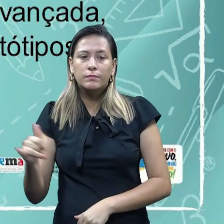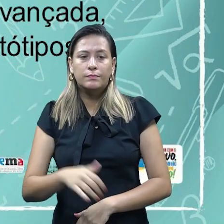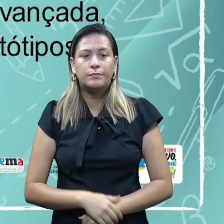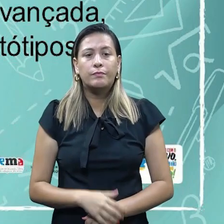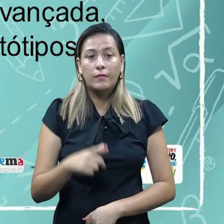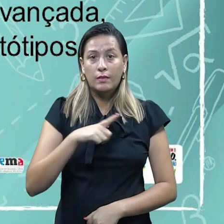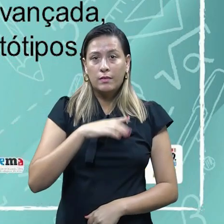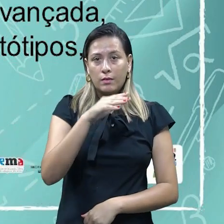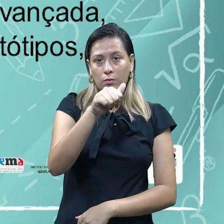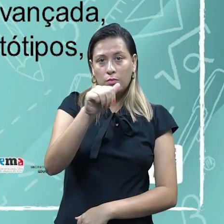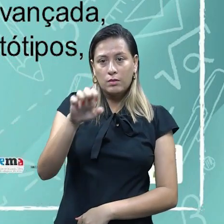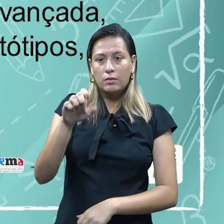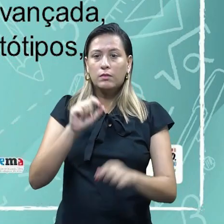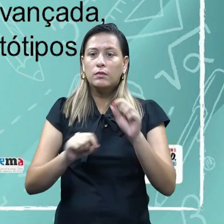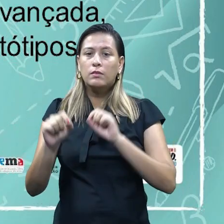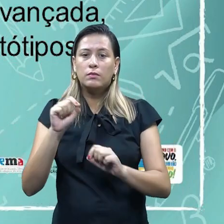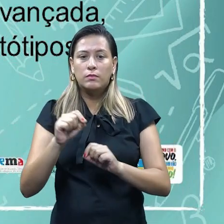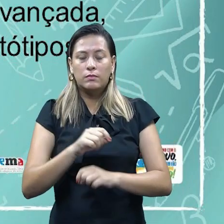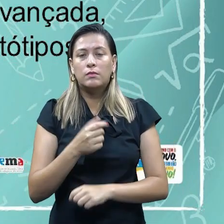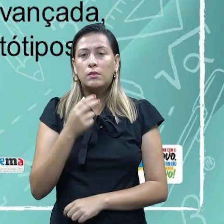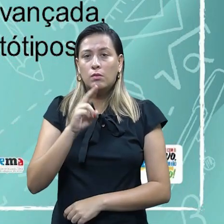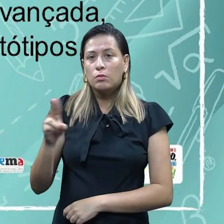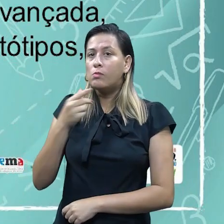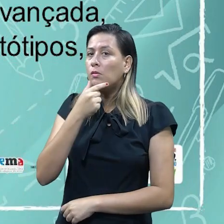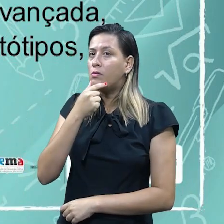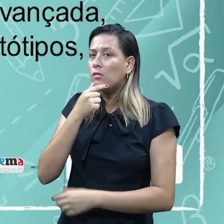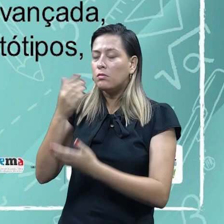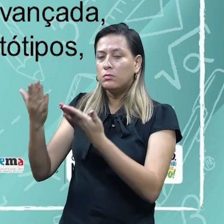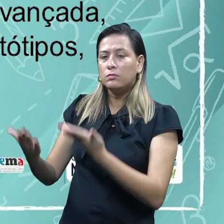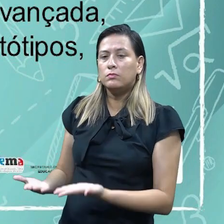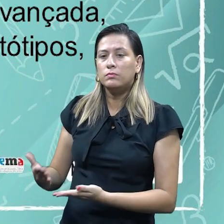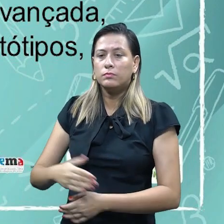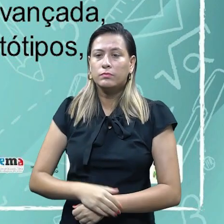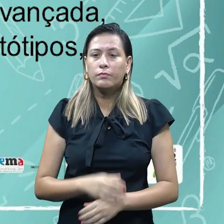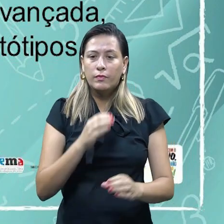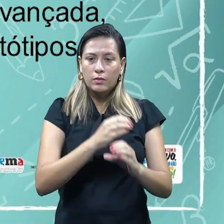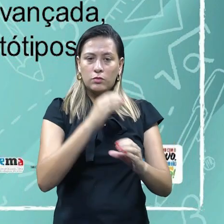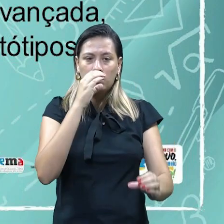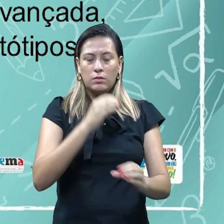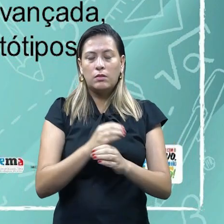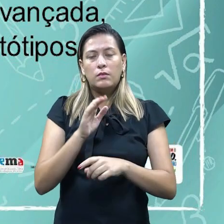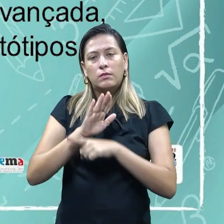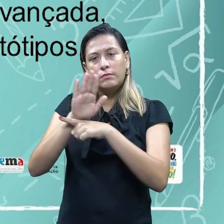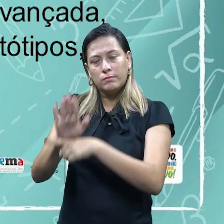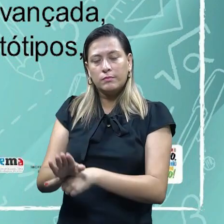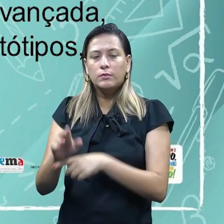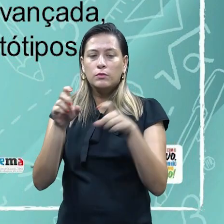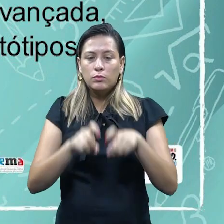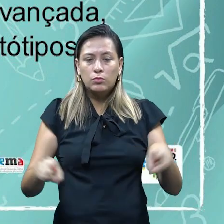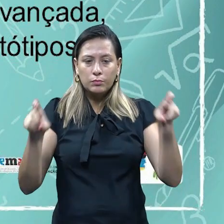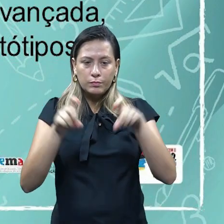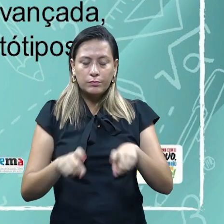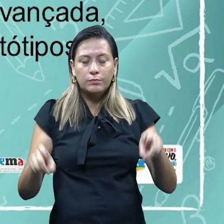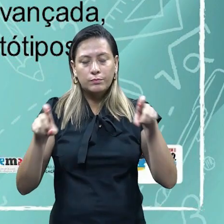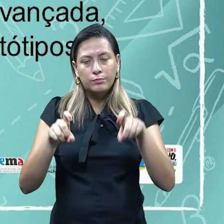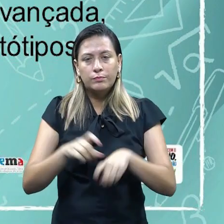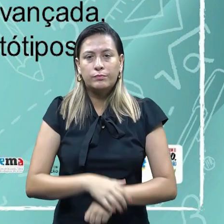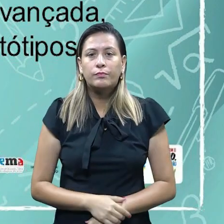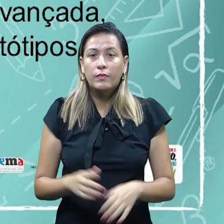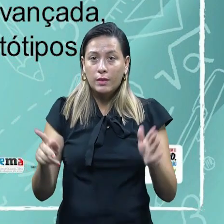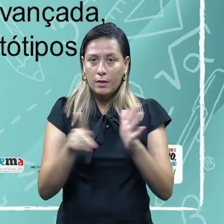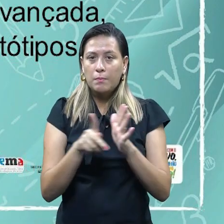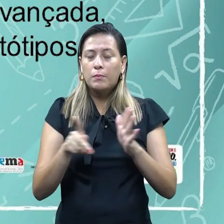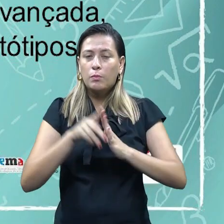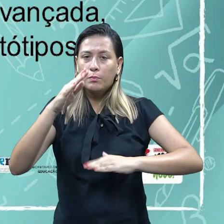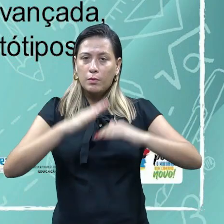CAE, que é o Computer Aided Engineering, engenharia assistida por computador, próprio diretamente para